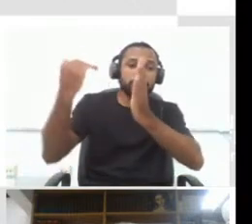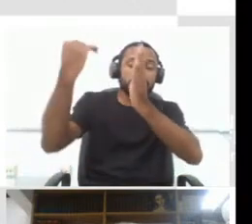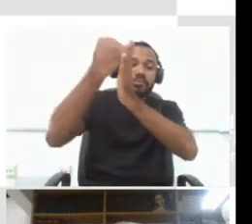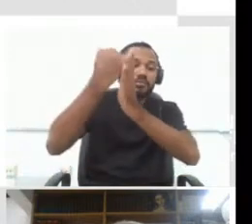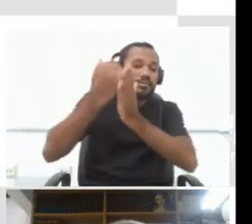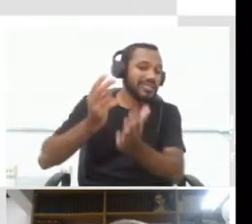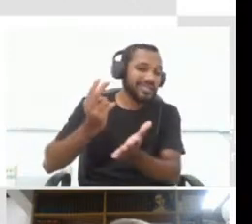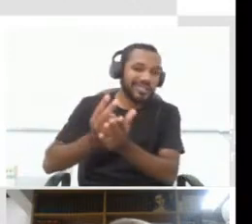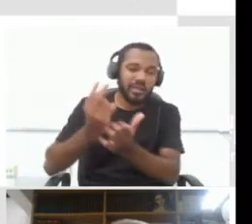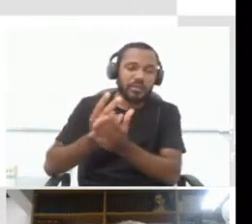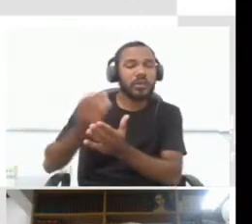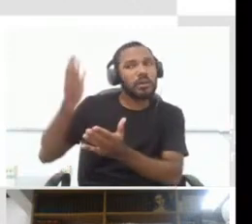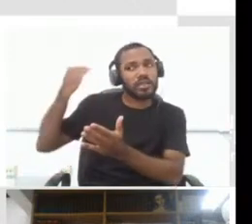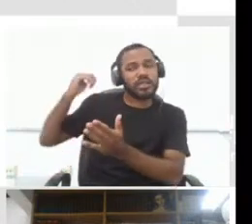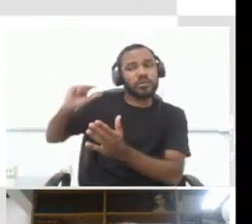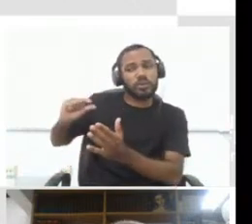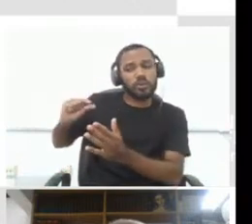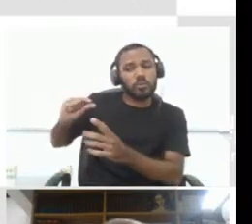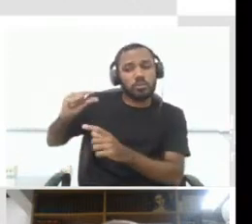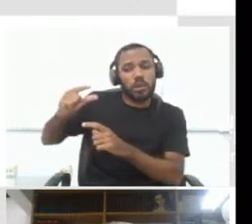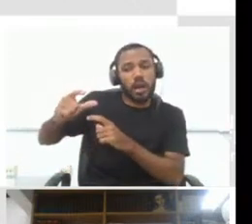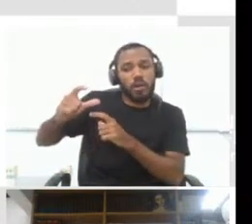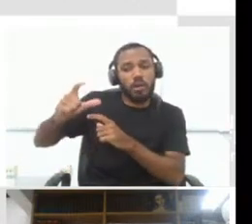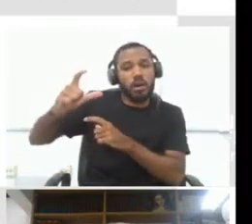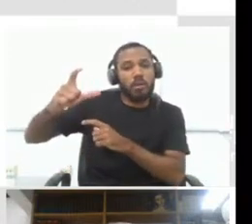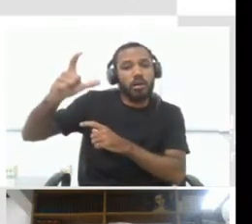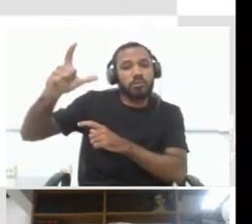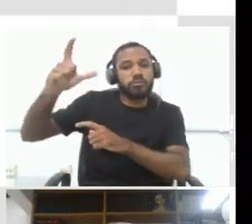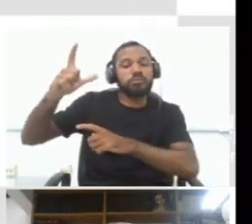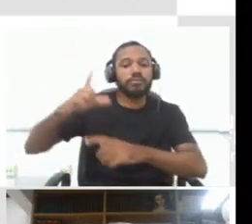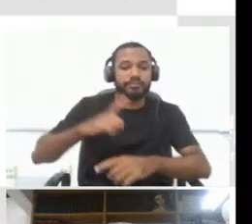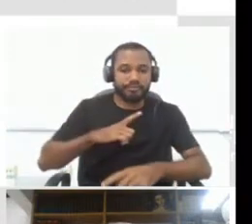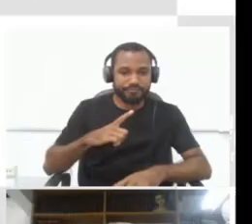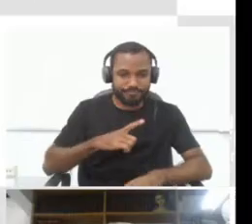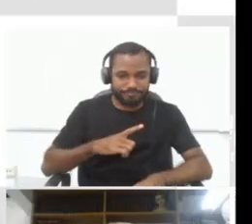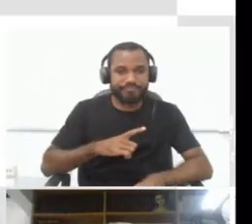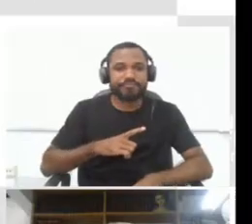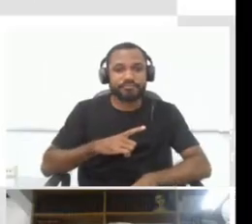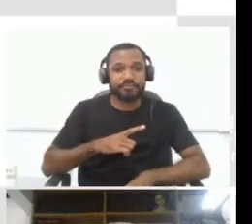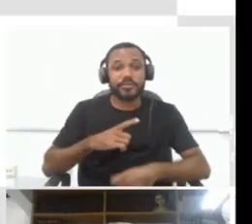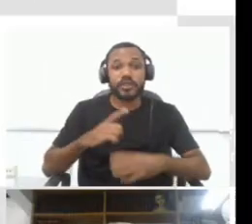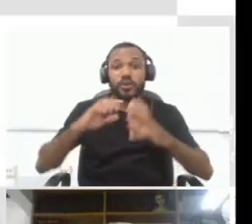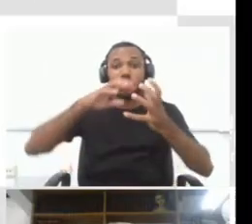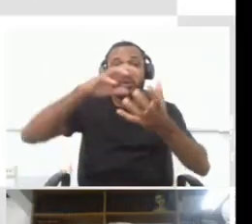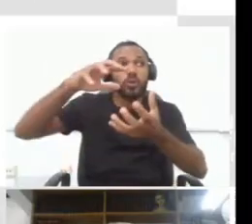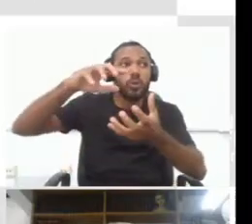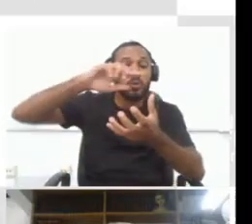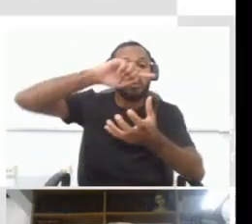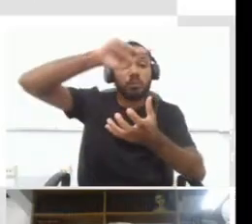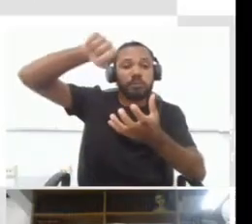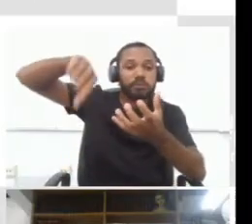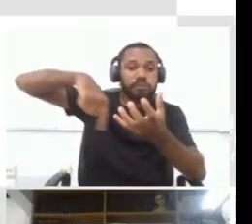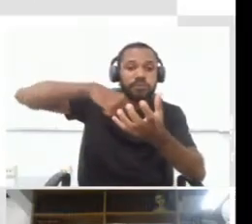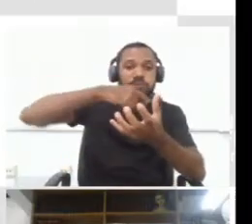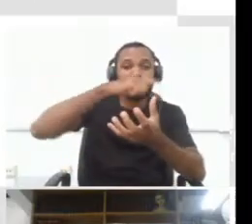velocidade da taxa de aumento da concentração atmosférica do CO2 na atmosfera